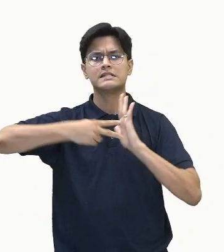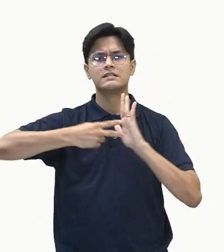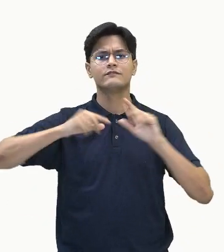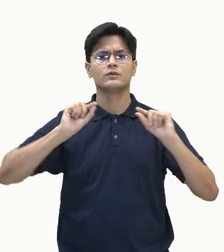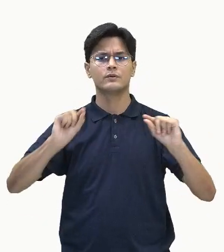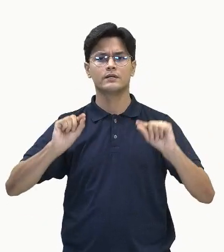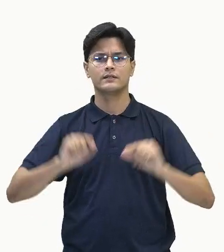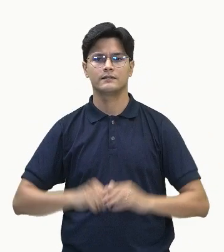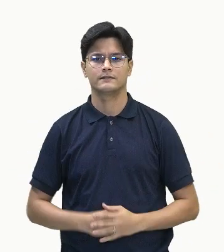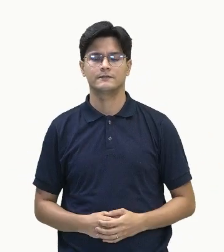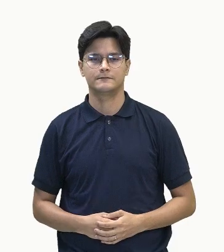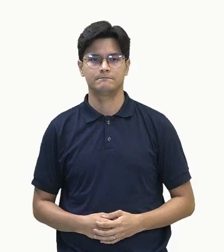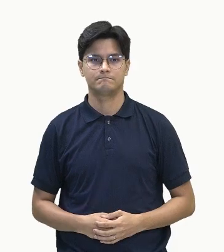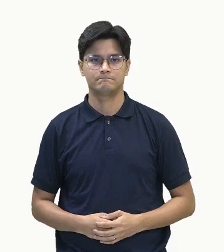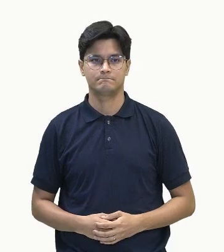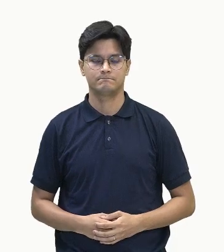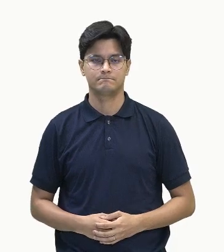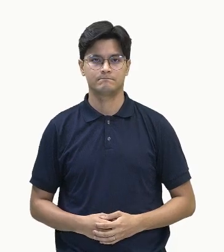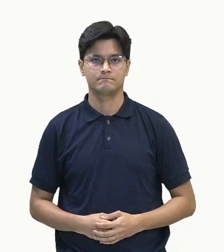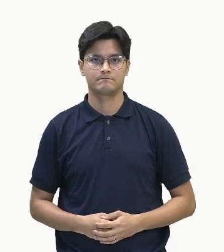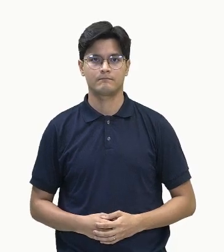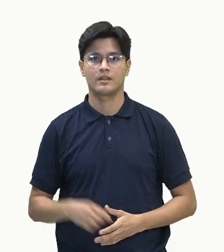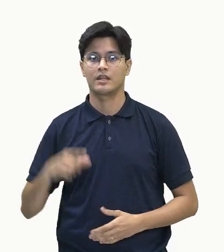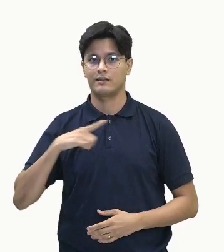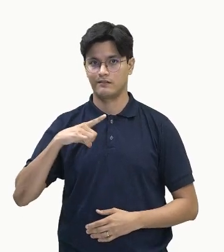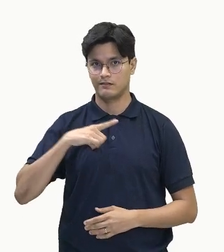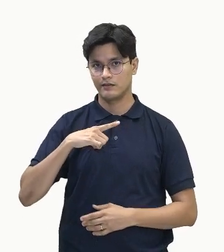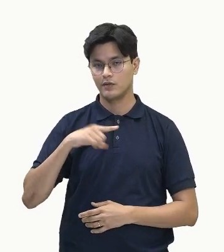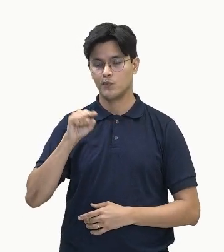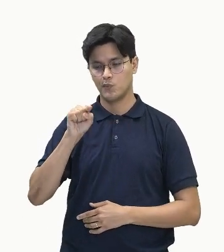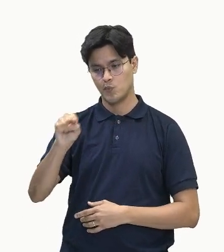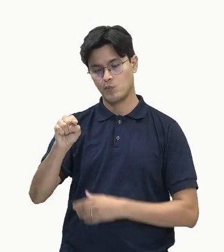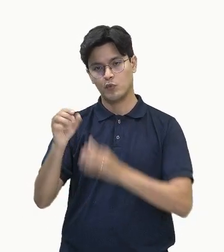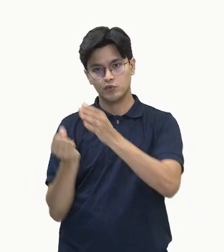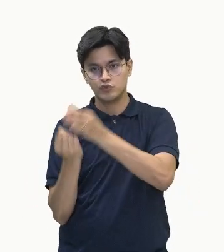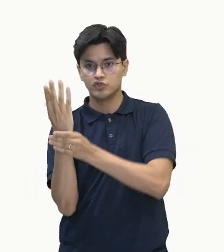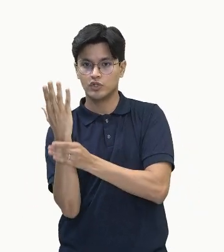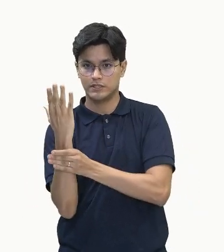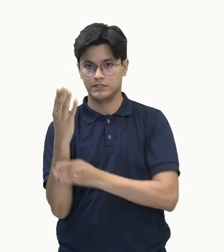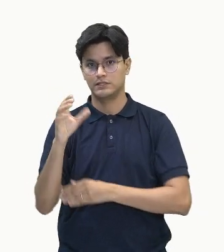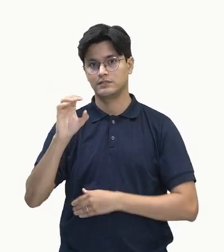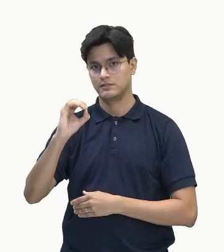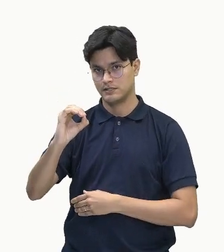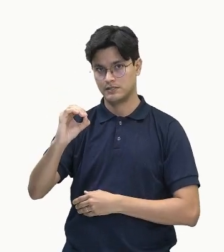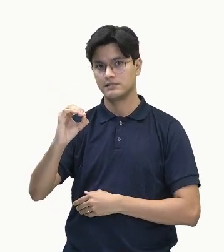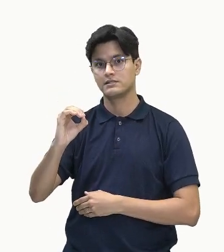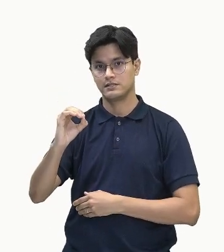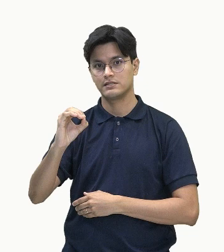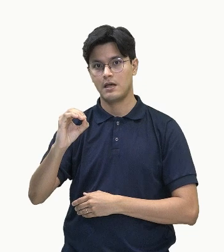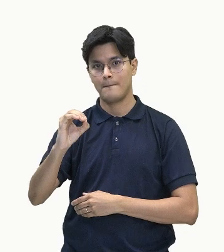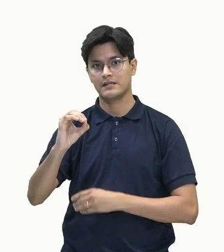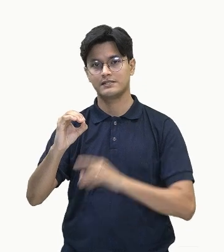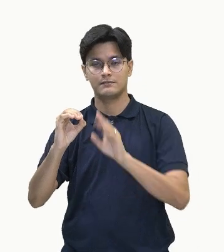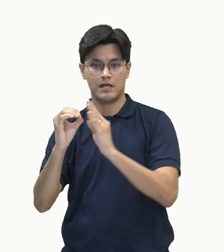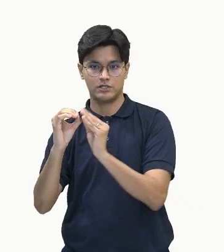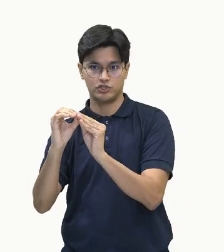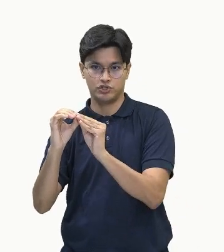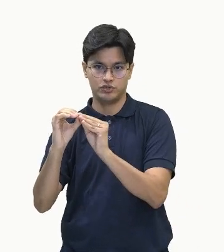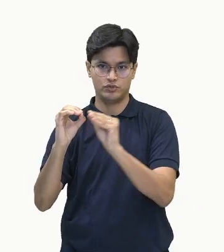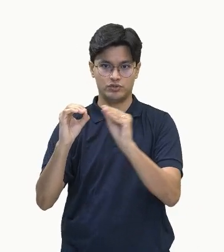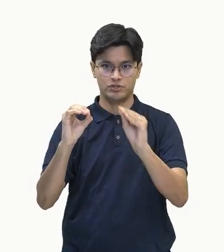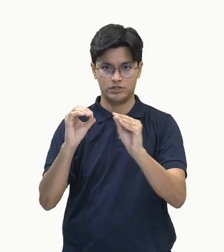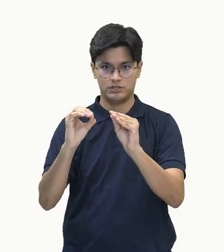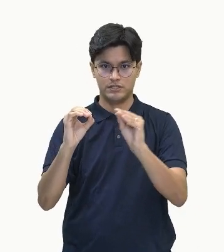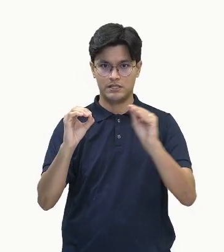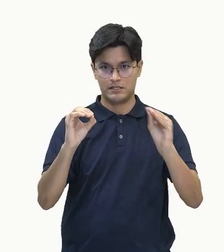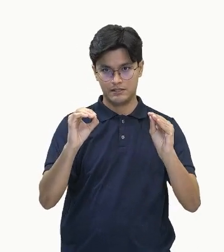seguinte, então, que a partir da origem, primeiro você vai andar uma casa para a sua direita, parando bem aqui no